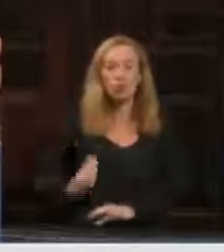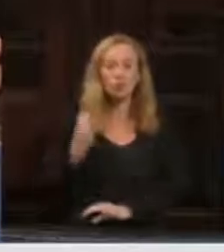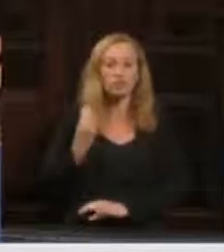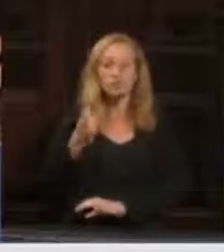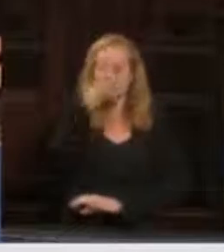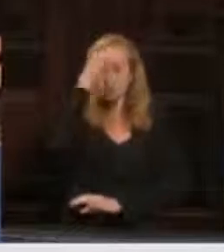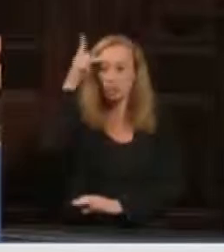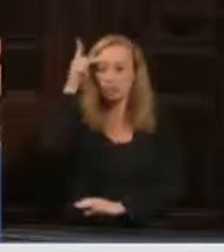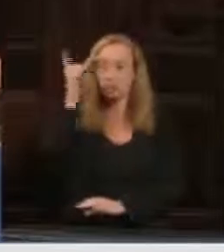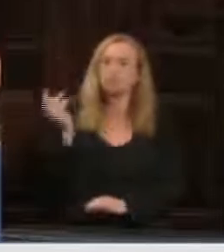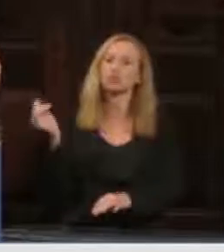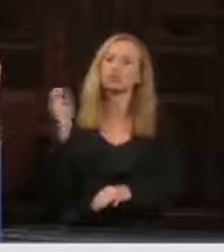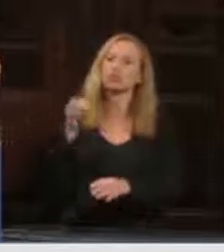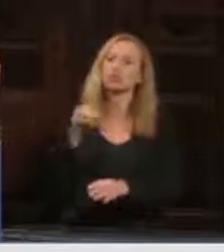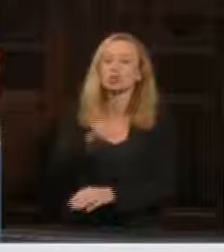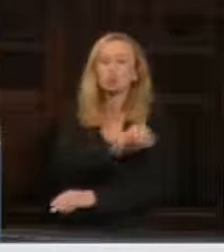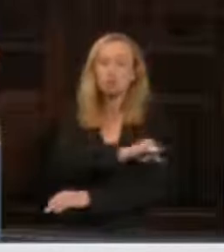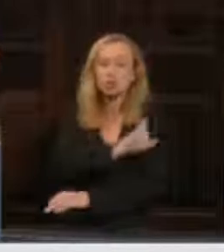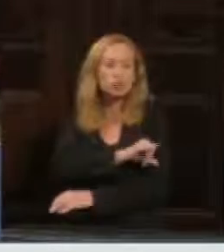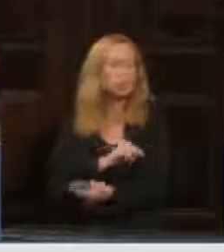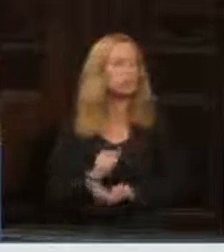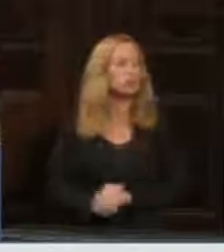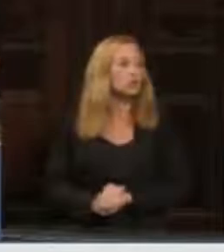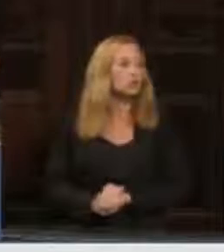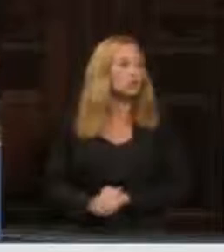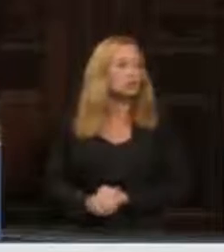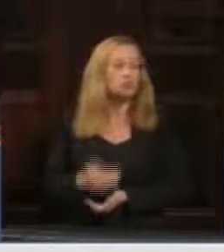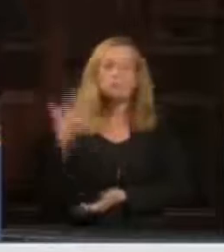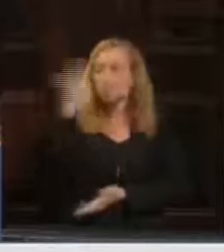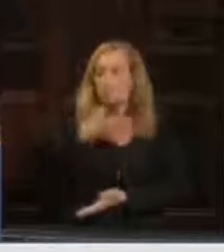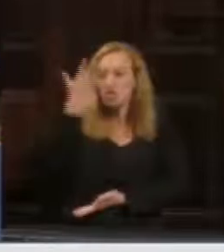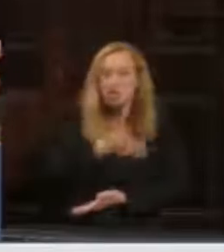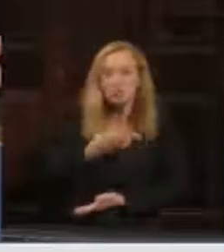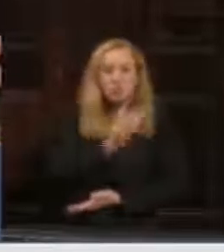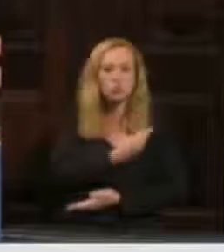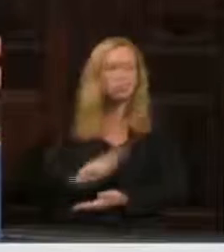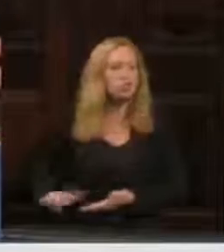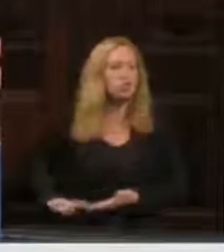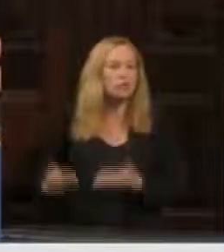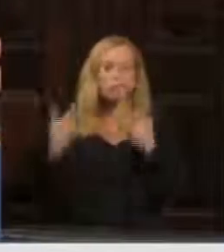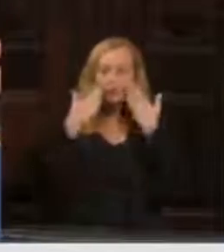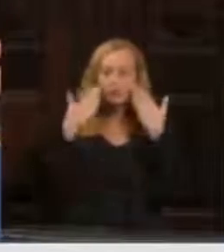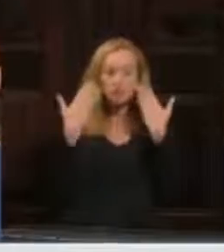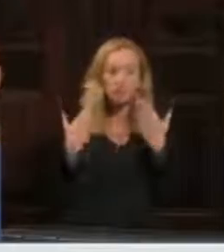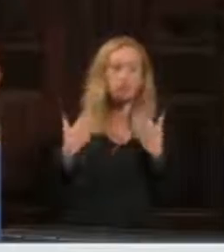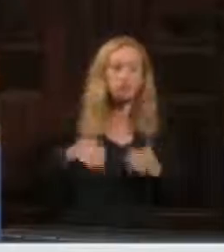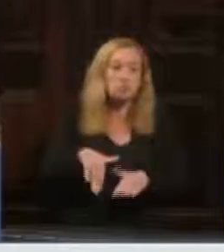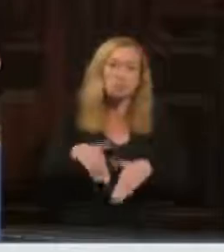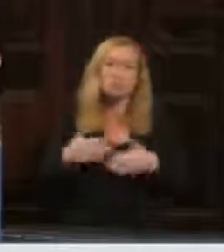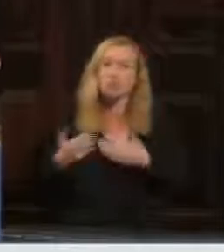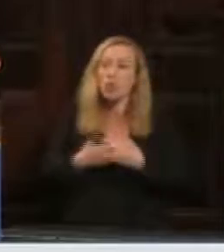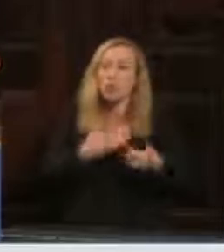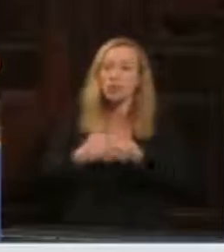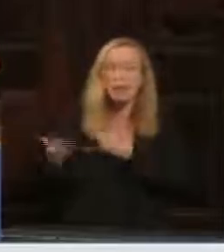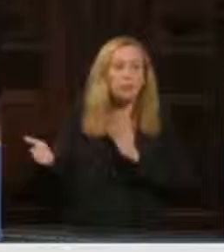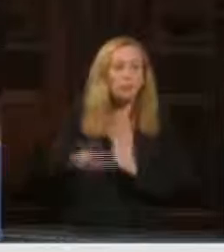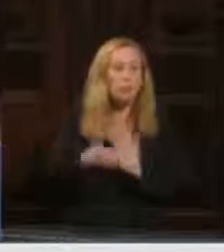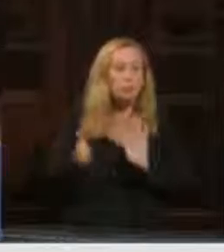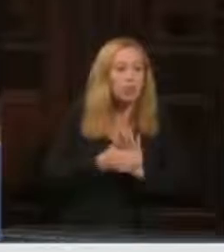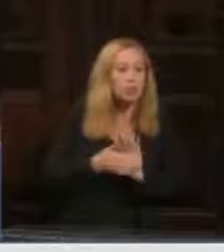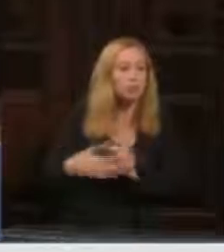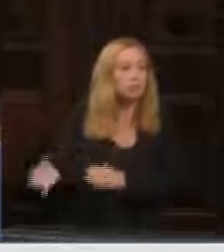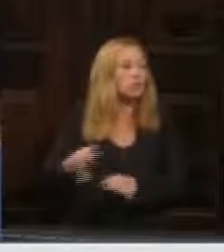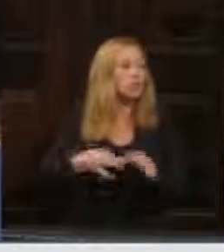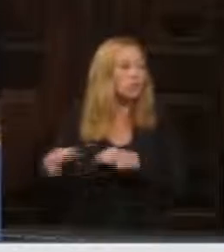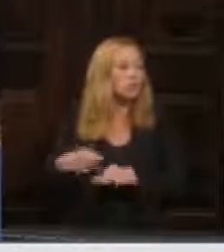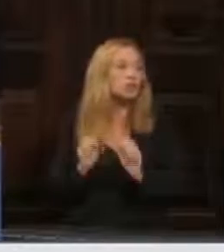das pessoas no Rio de Janeiro. A gente não vê o governador apresentando qualquer proposta e programa que